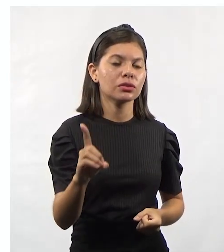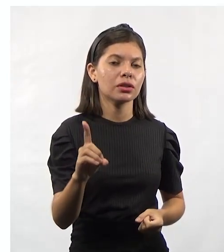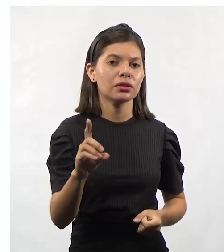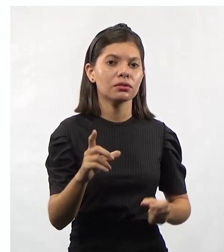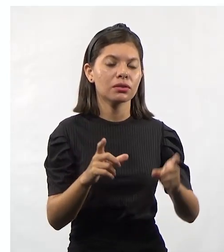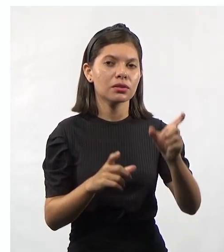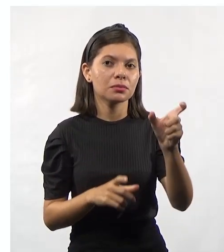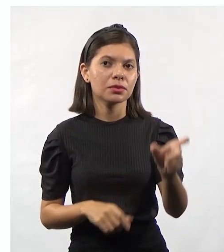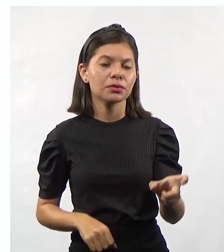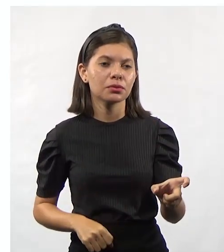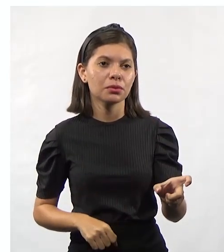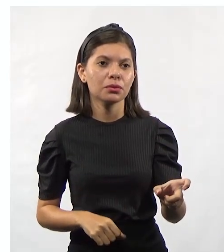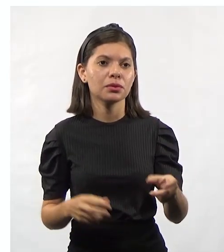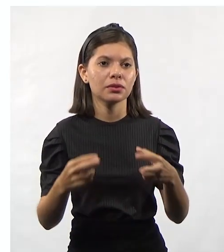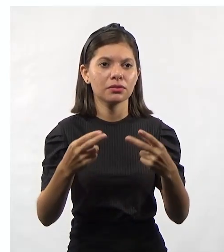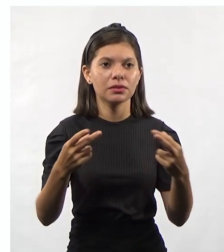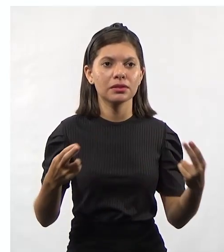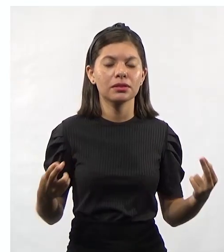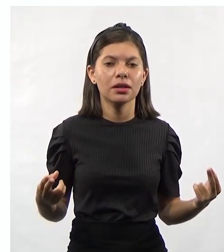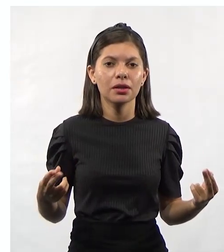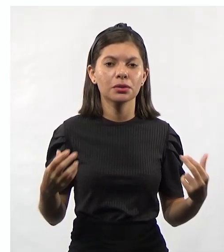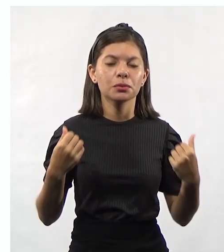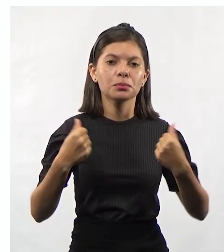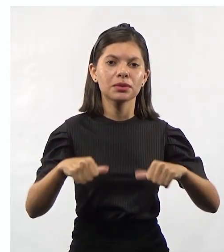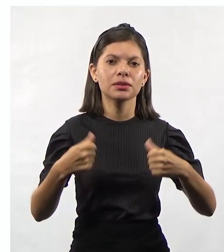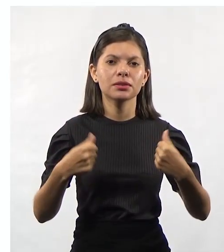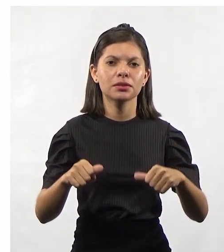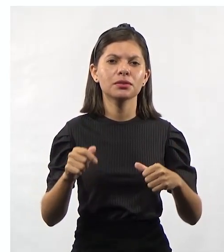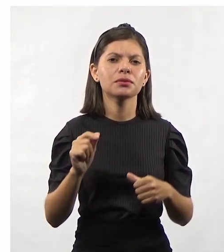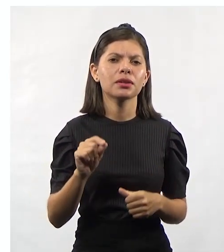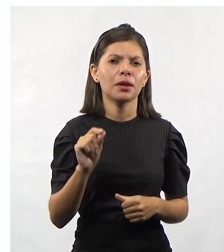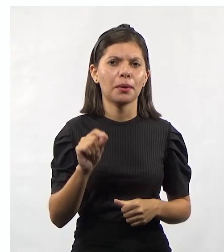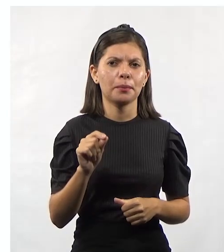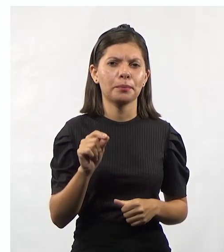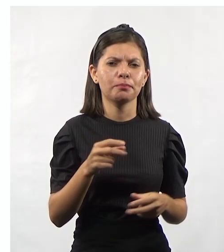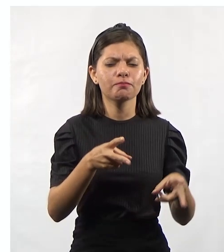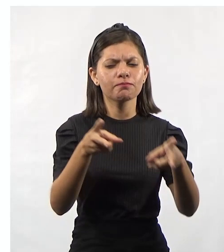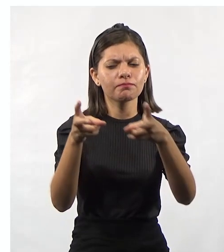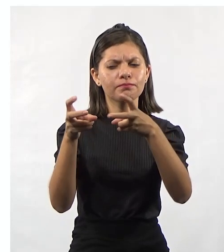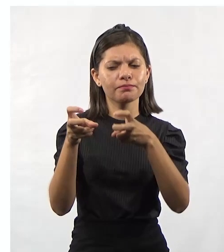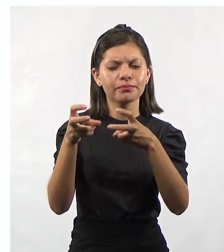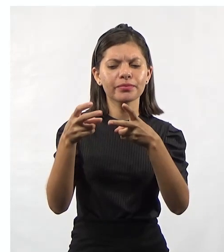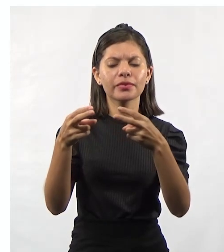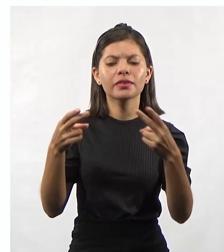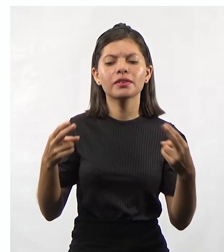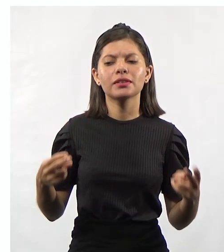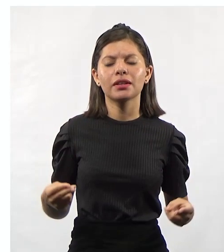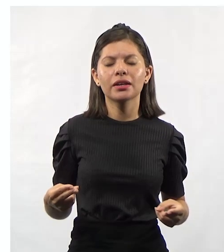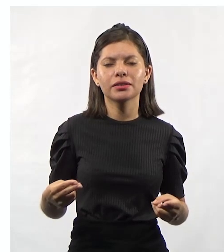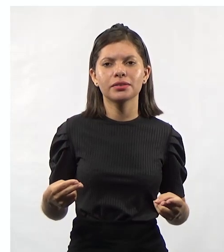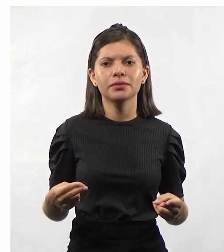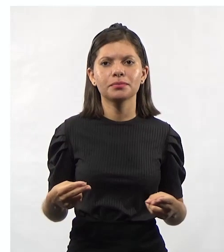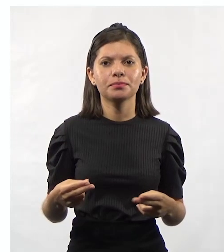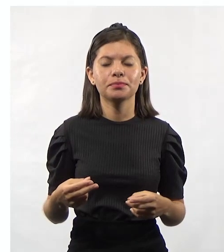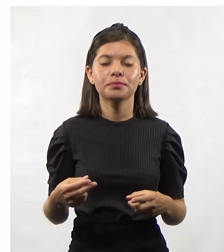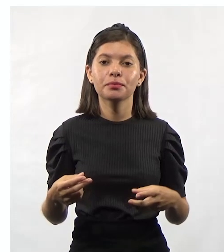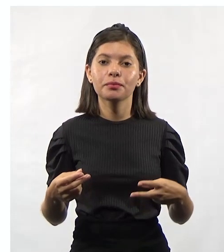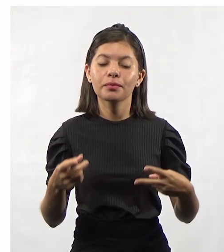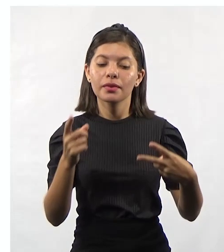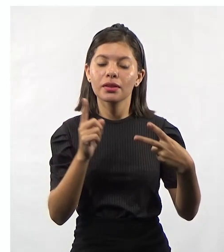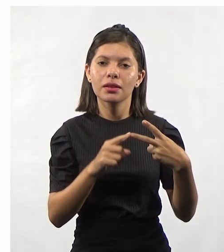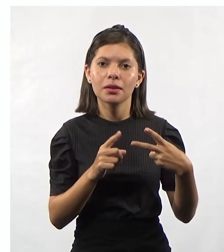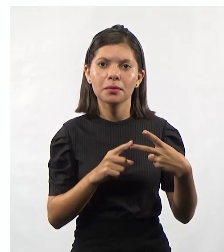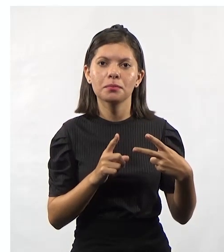direitos das pessoas na sua diversidade, ela precisa reconhecer essa diversidade, né? Um